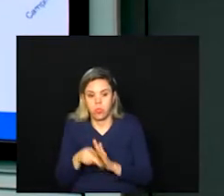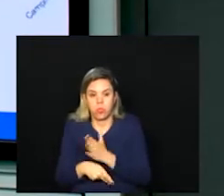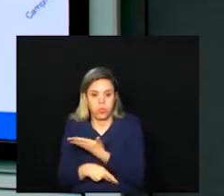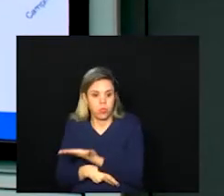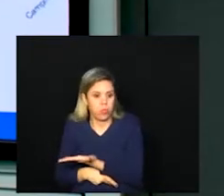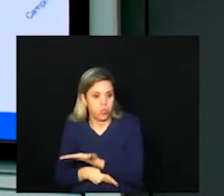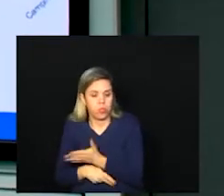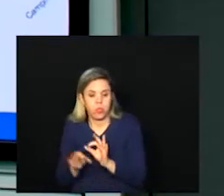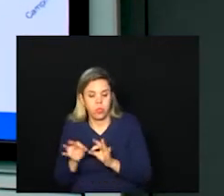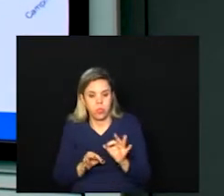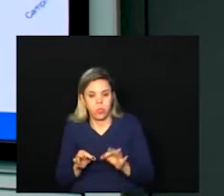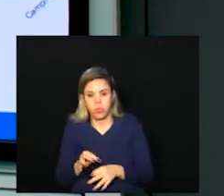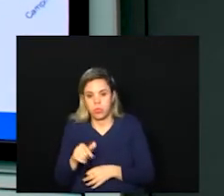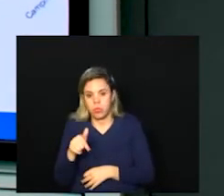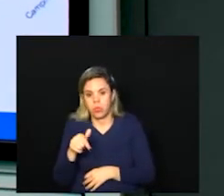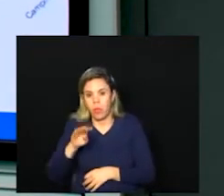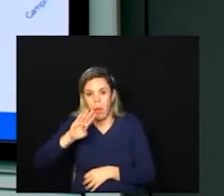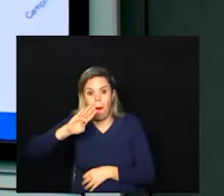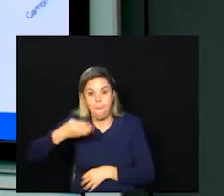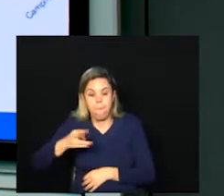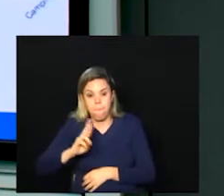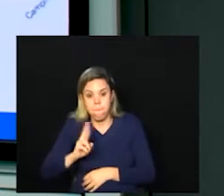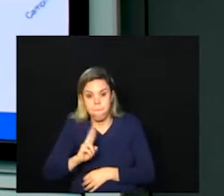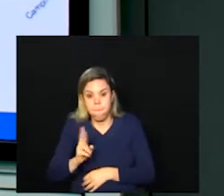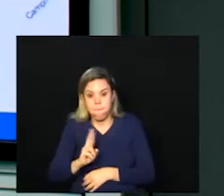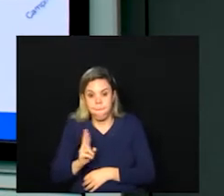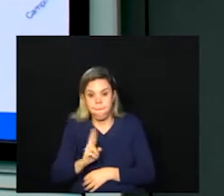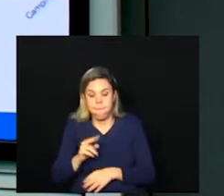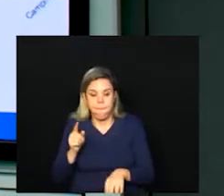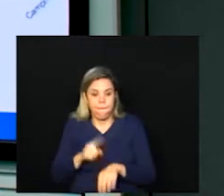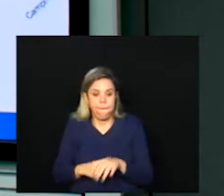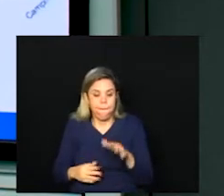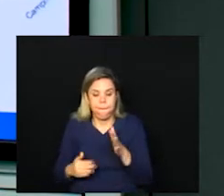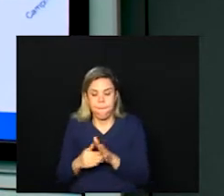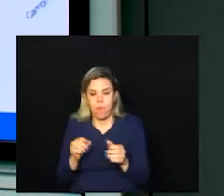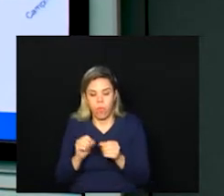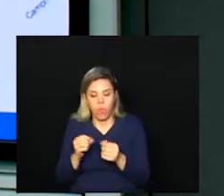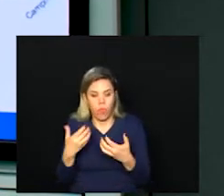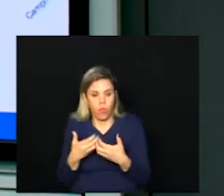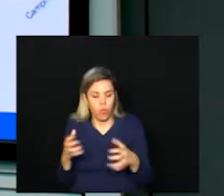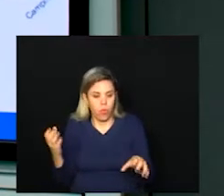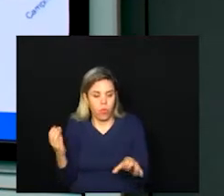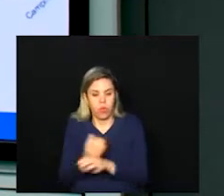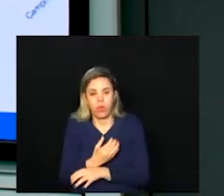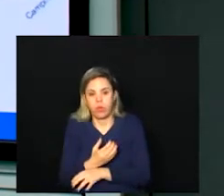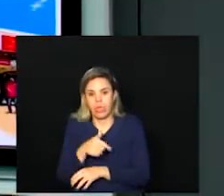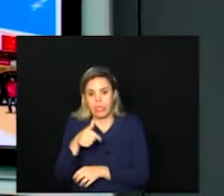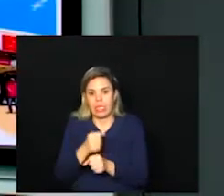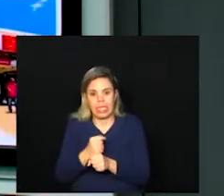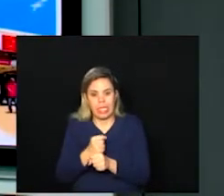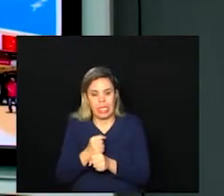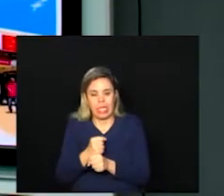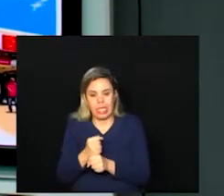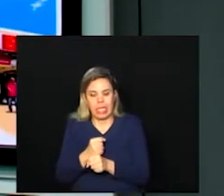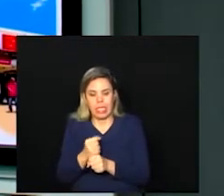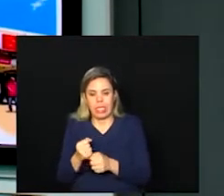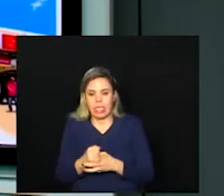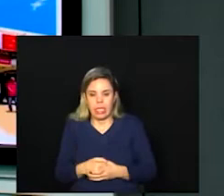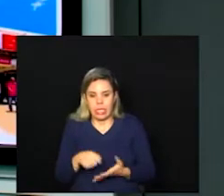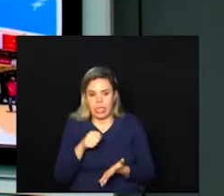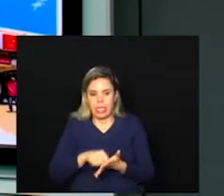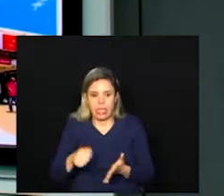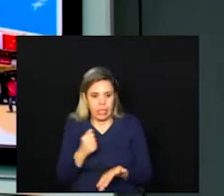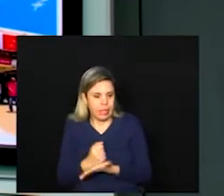está estimado em 7 bilhões de reais e o prazo para a execução total em 7 anos, a partir da assinatura